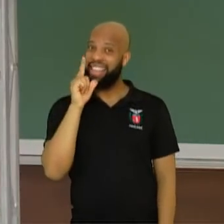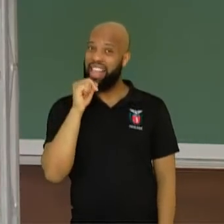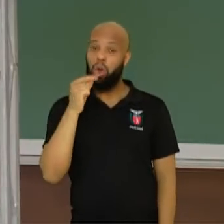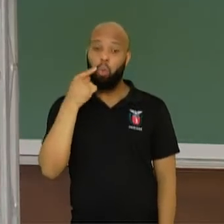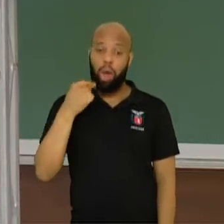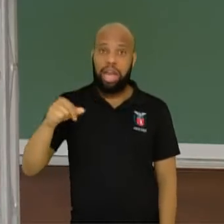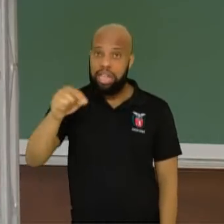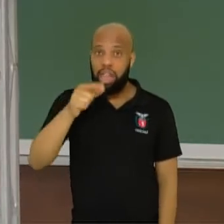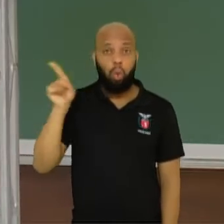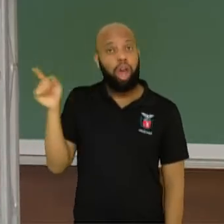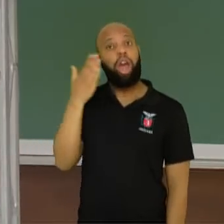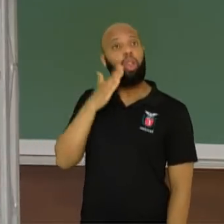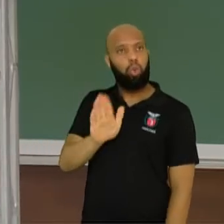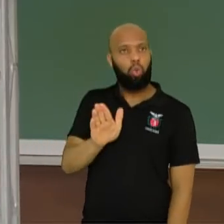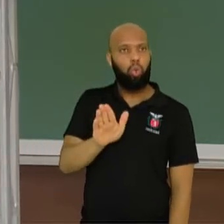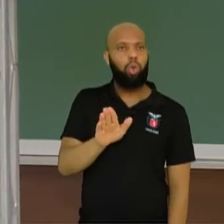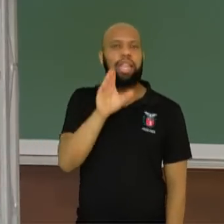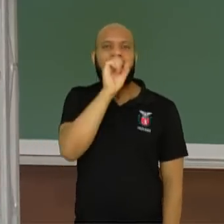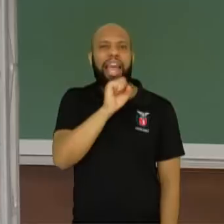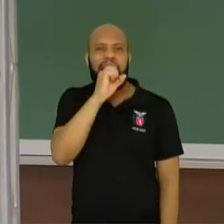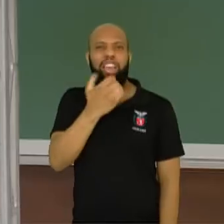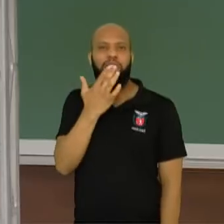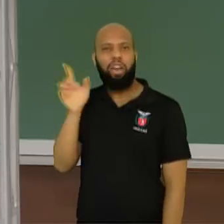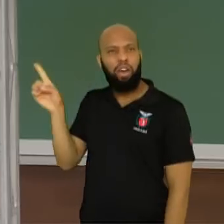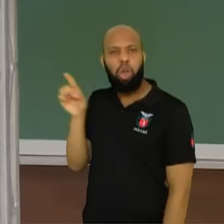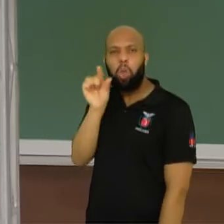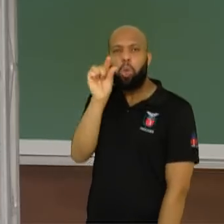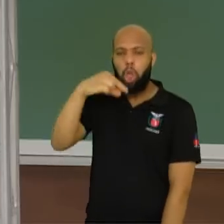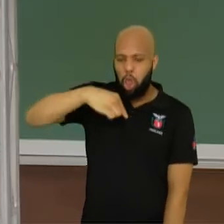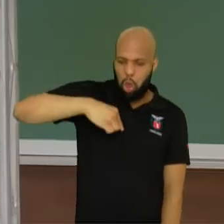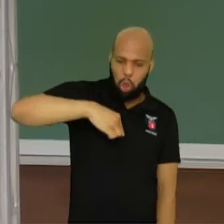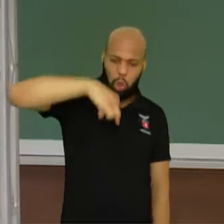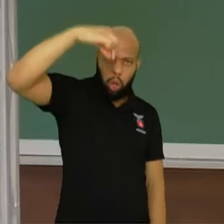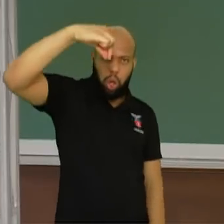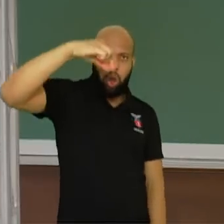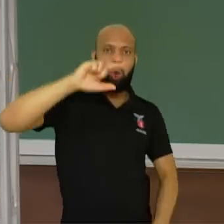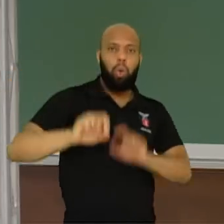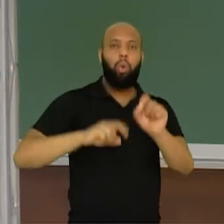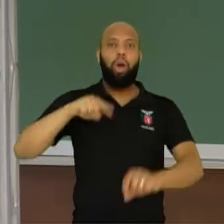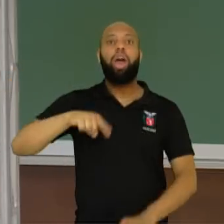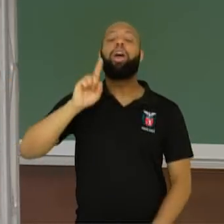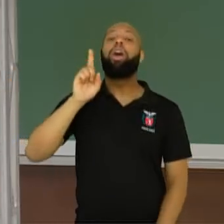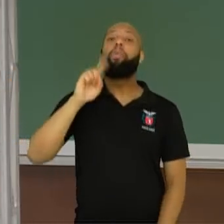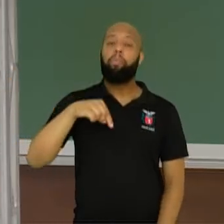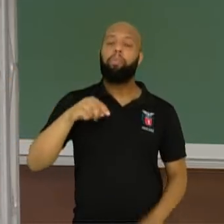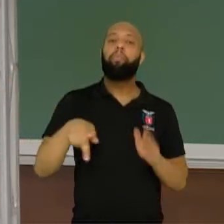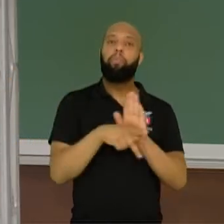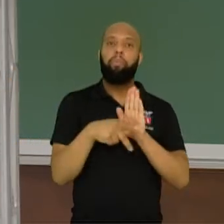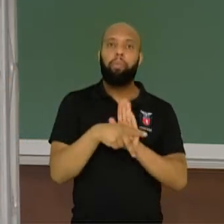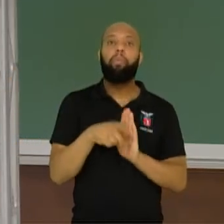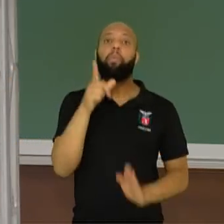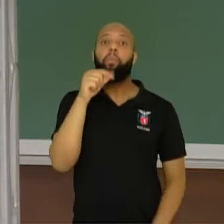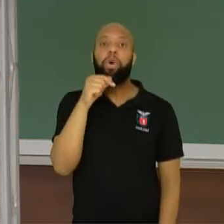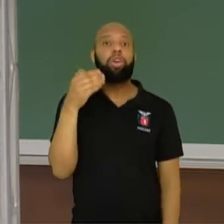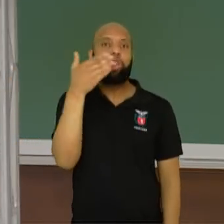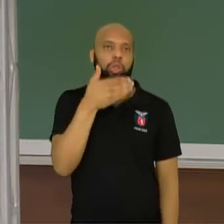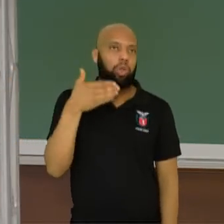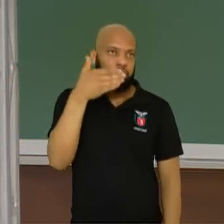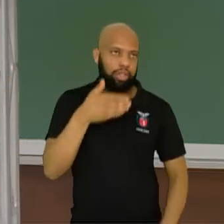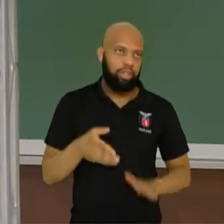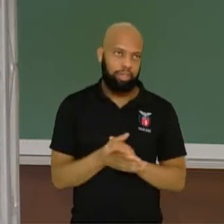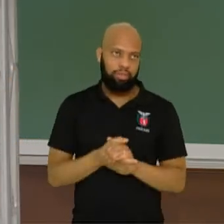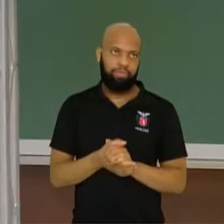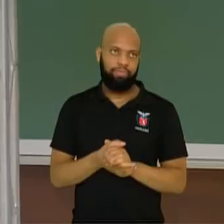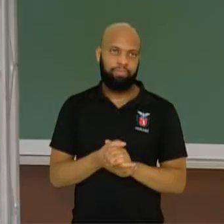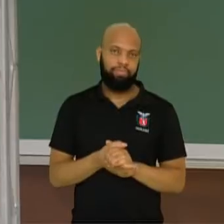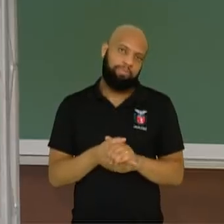pela grande concentração de sal, vai fazer mal. Então imagine eu preparar um alimento com essa água salgada. Eu dar essa